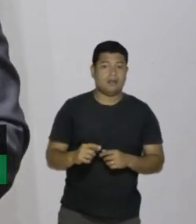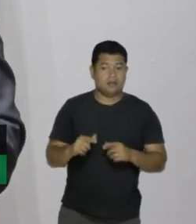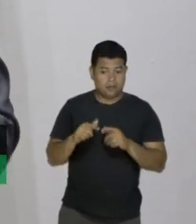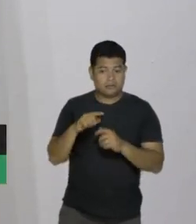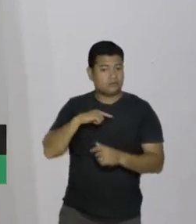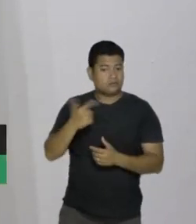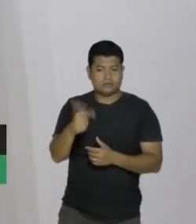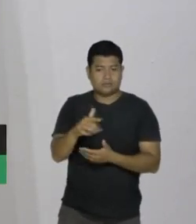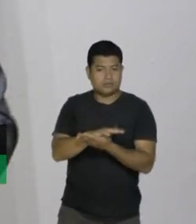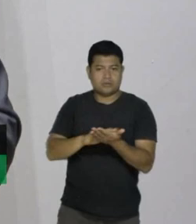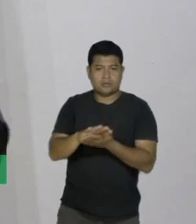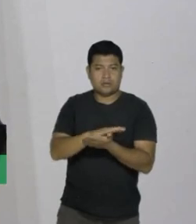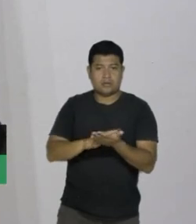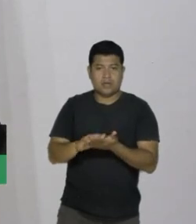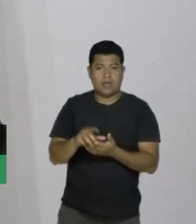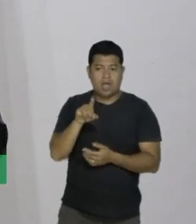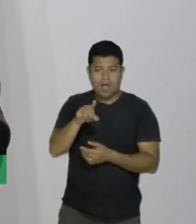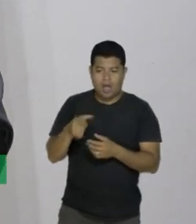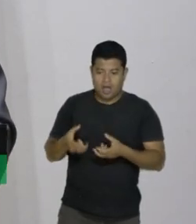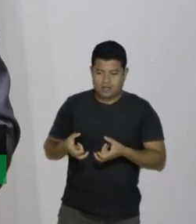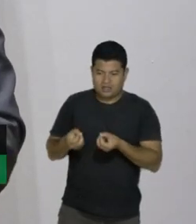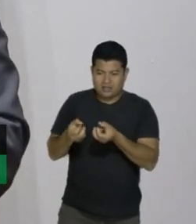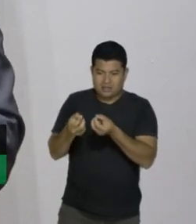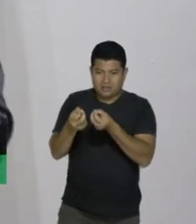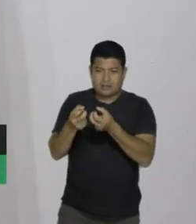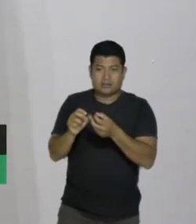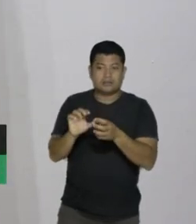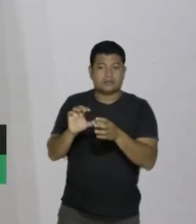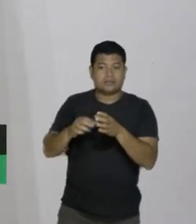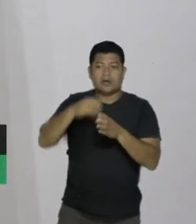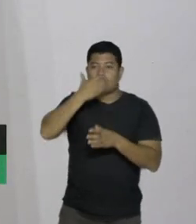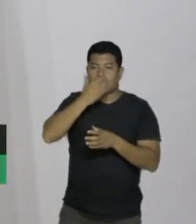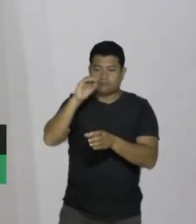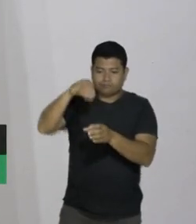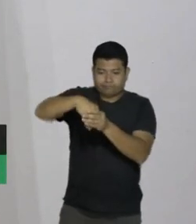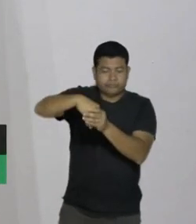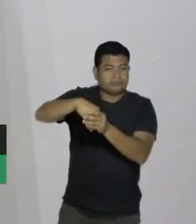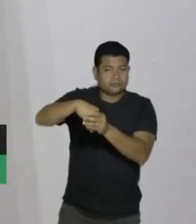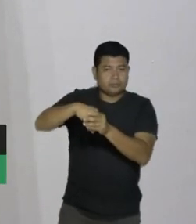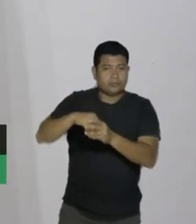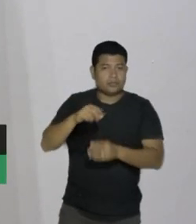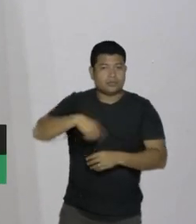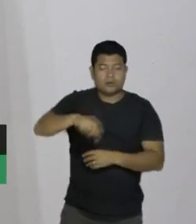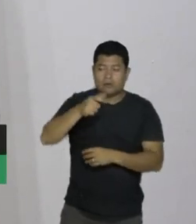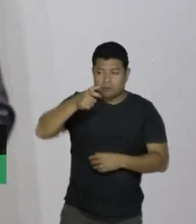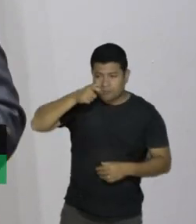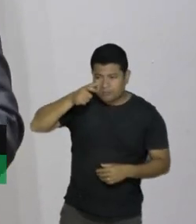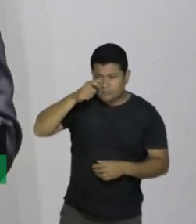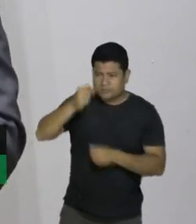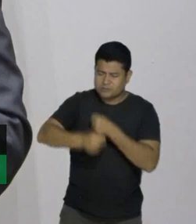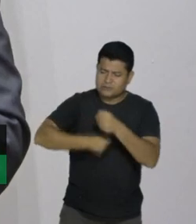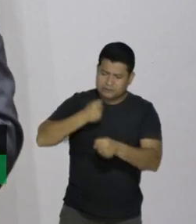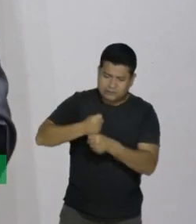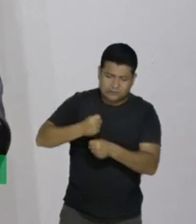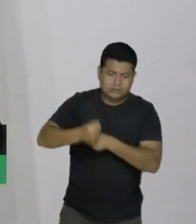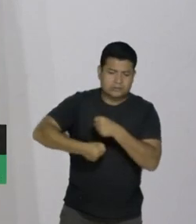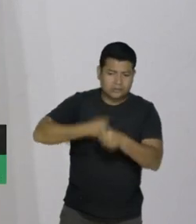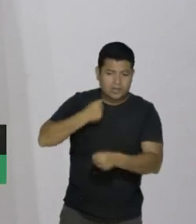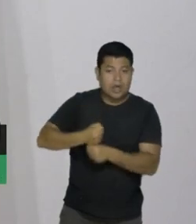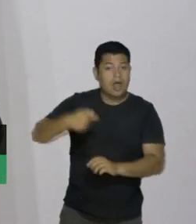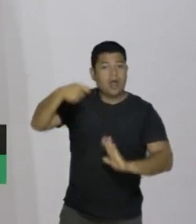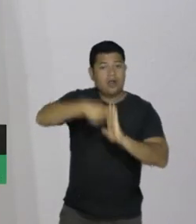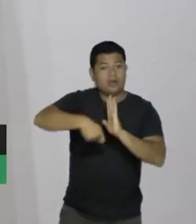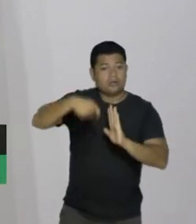Síria pulmonella que a traça da maçã acompanhamos por muitos e muitos anos a luta dos nossos produtores